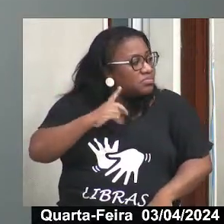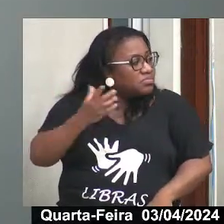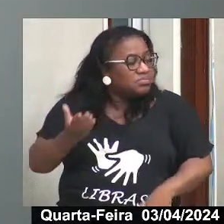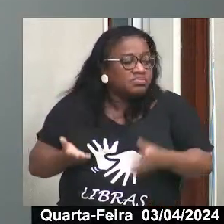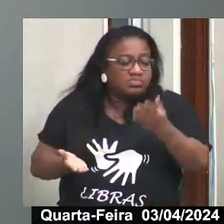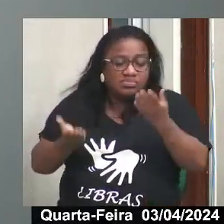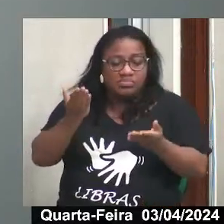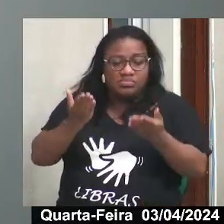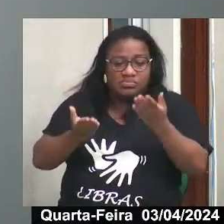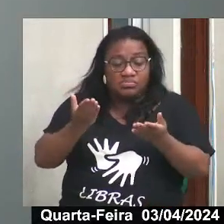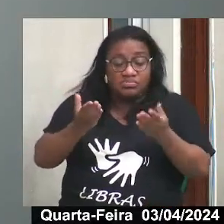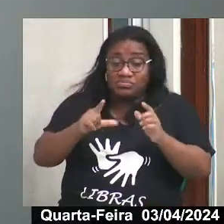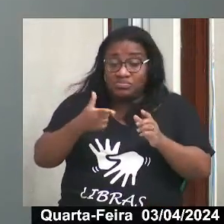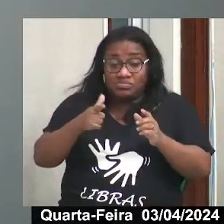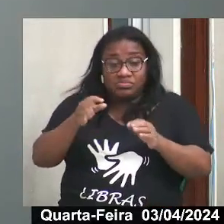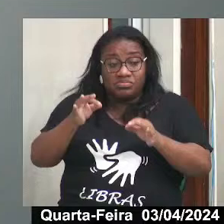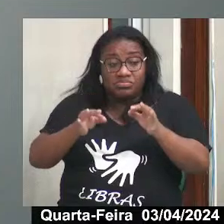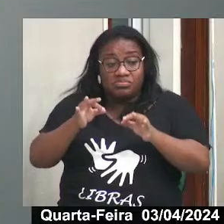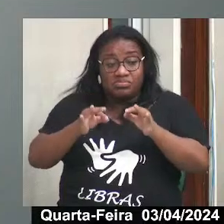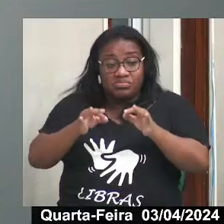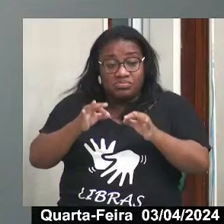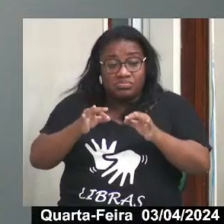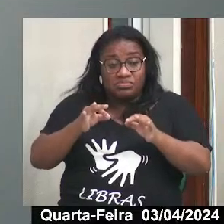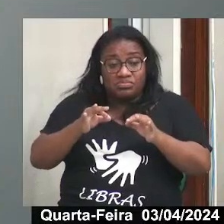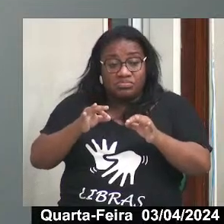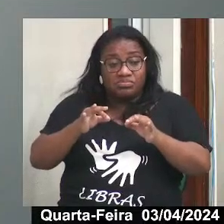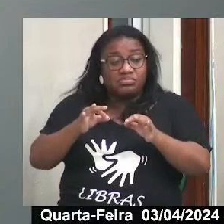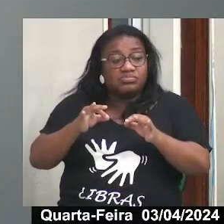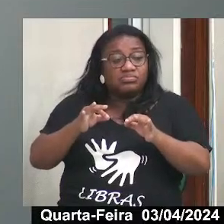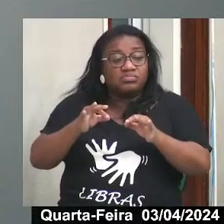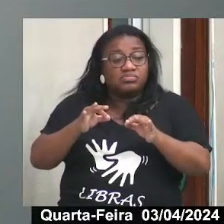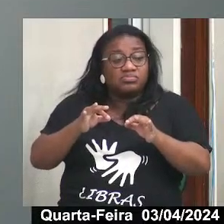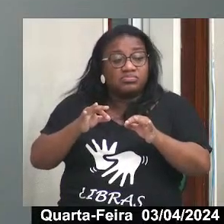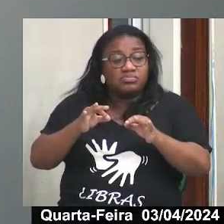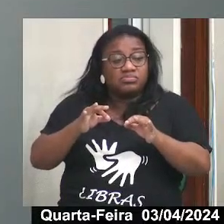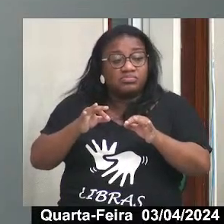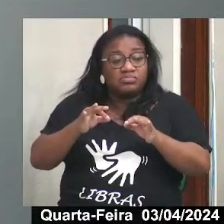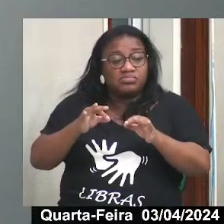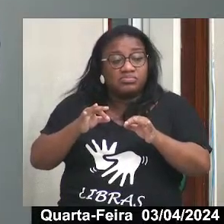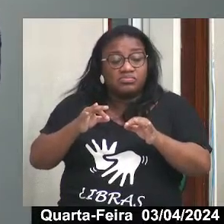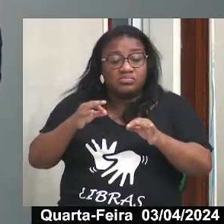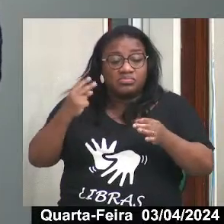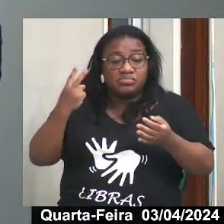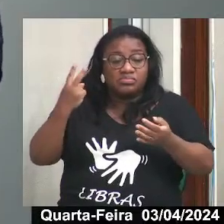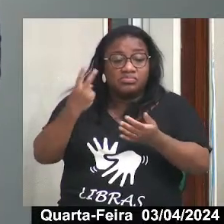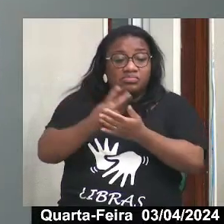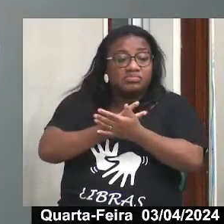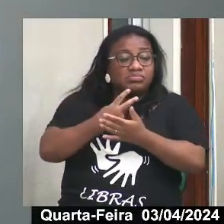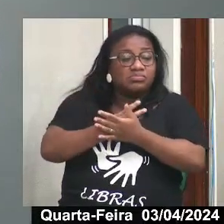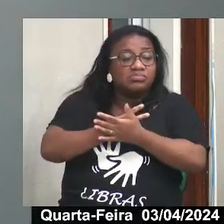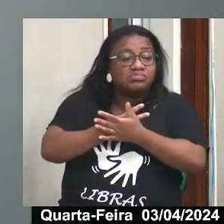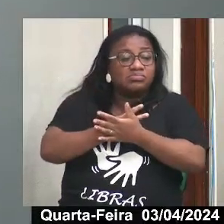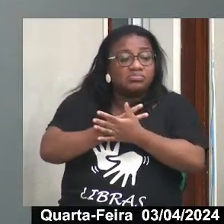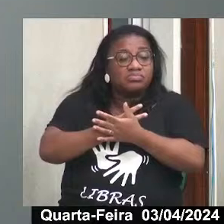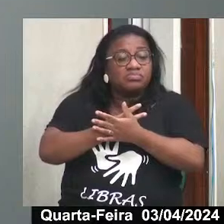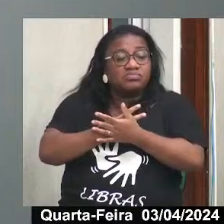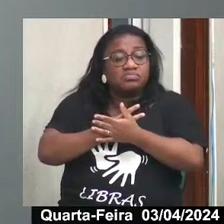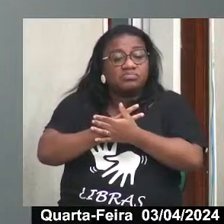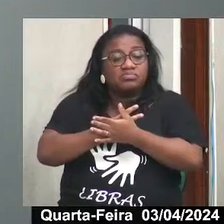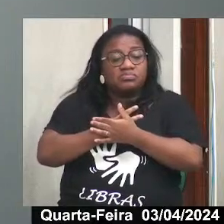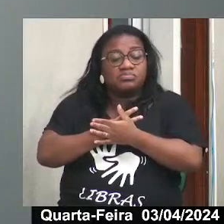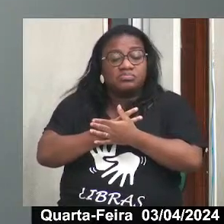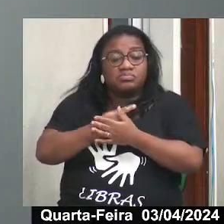dois pesos e duas medidas com esse processo covarde de cassação. E colocaram numa